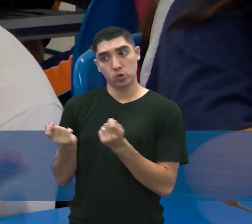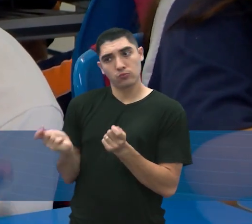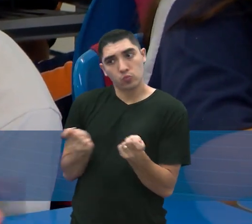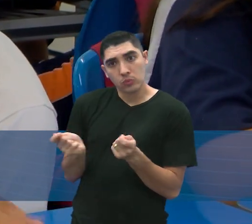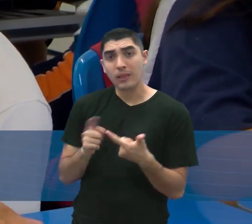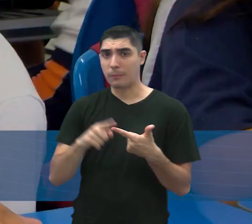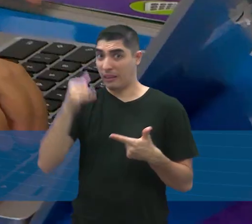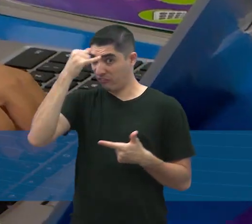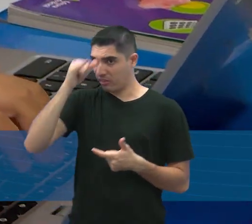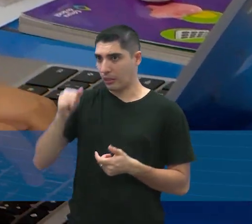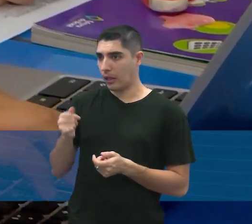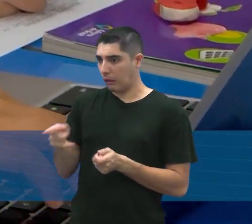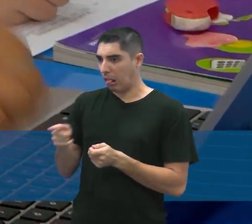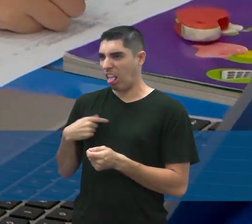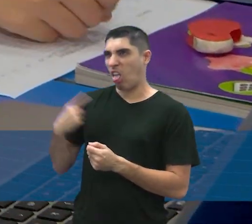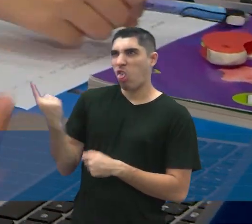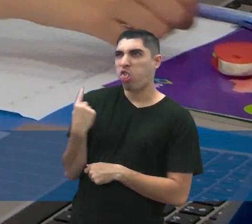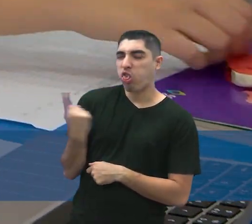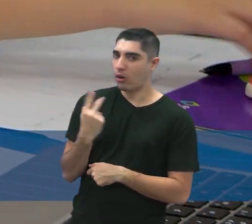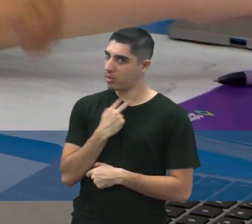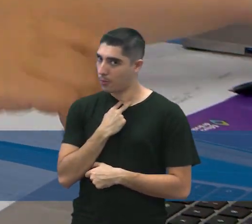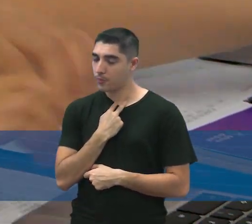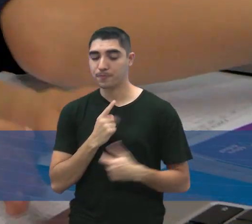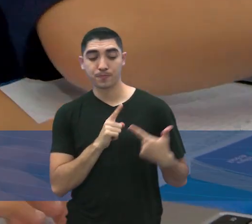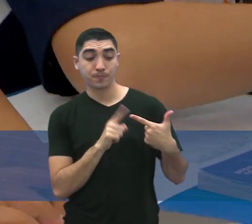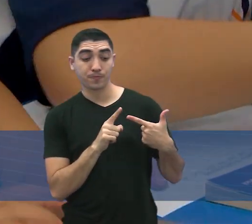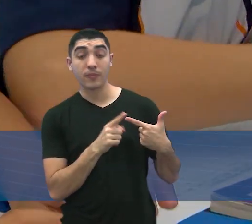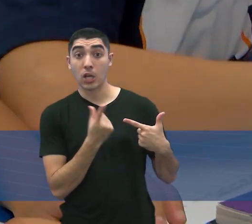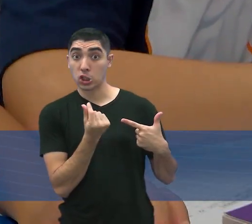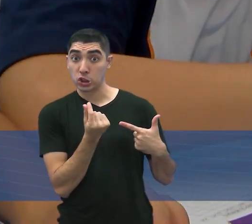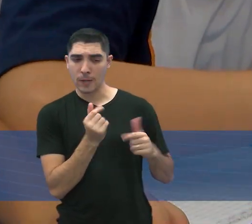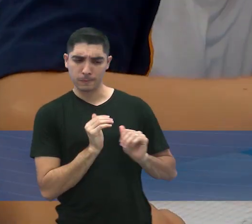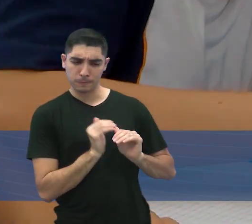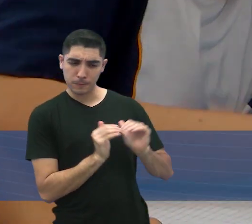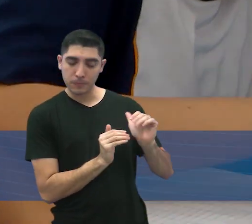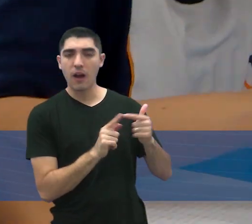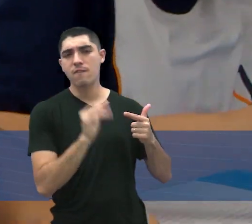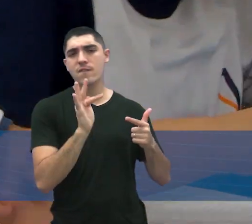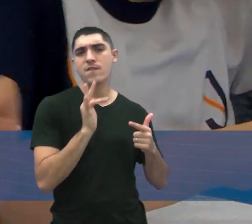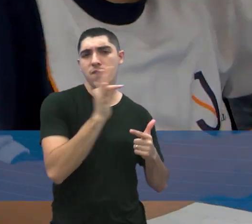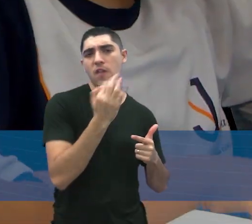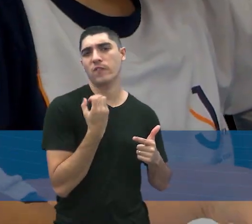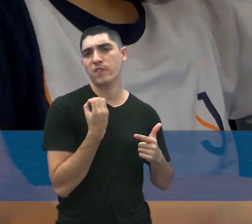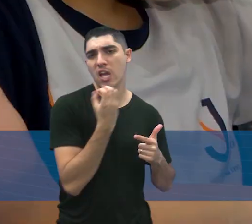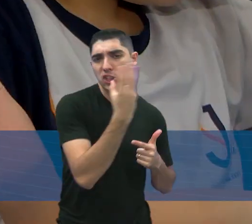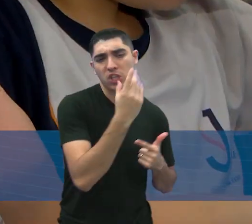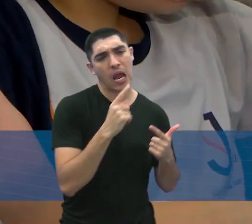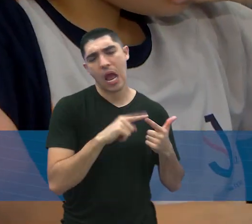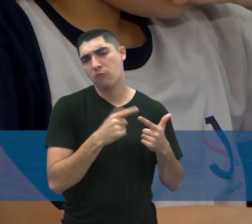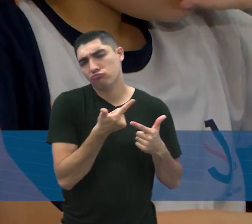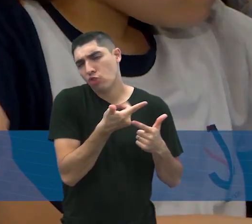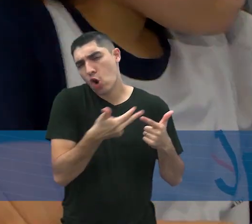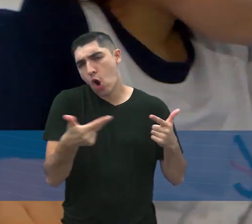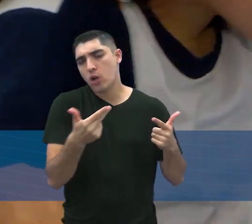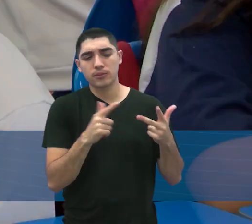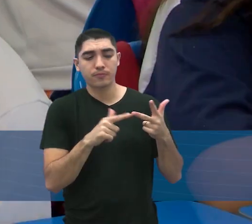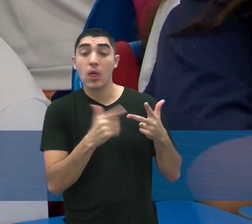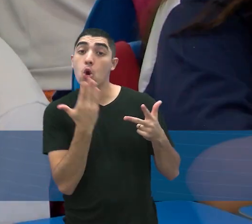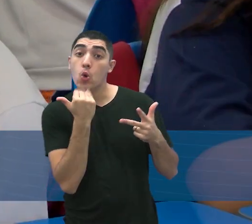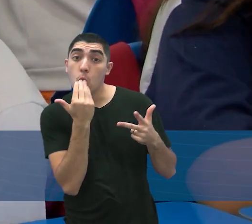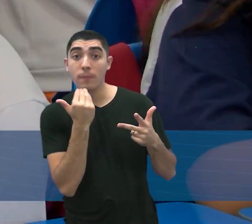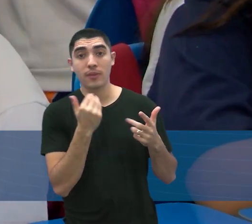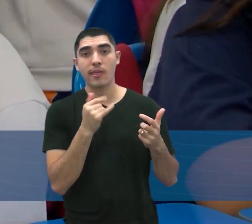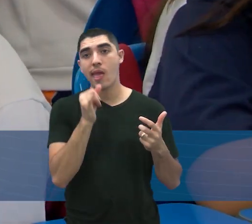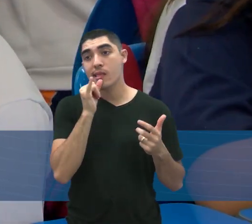também, não gastar muito. E a gente junta um pouquinho desse dinheiro para viagens, sabe, para essas coisas de comida. Me chama